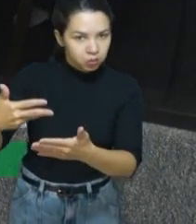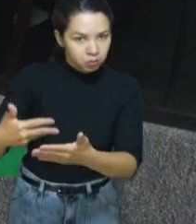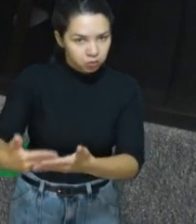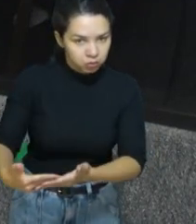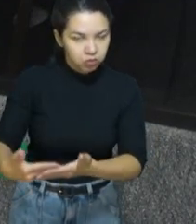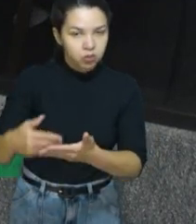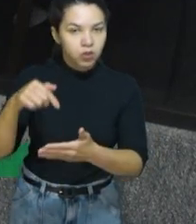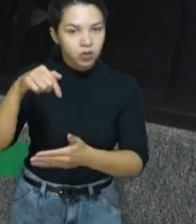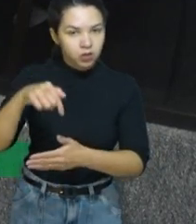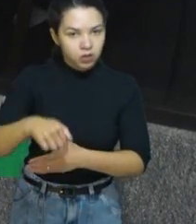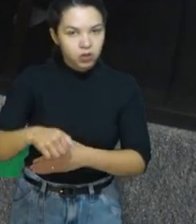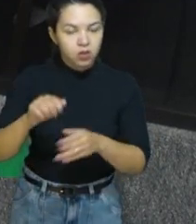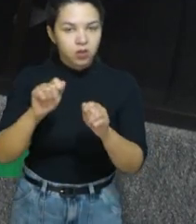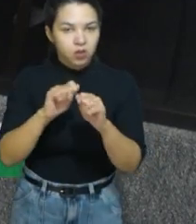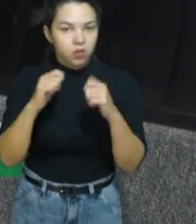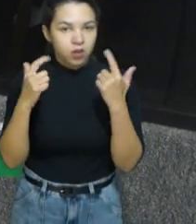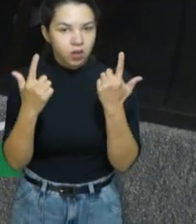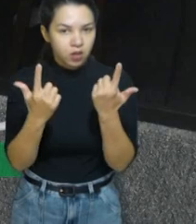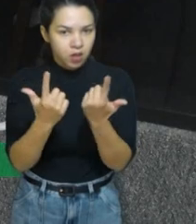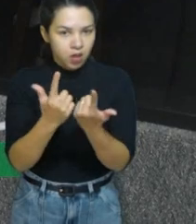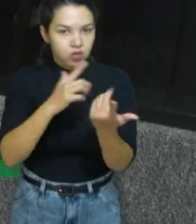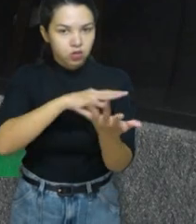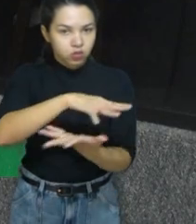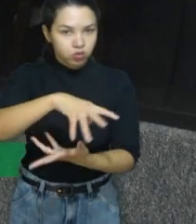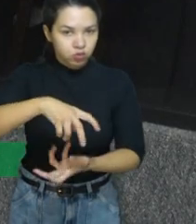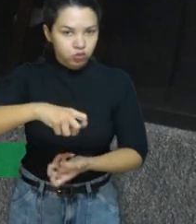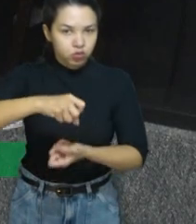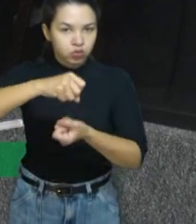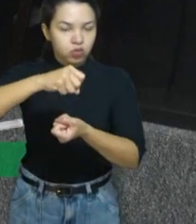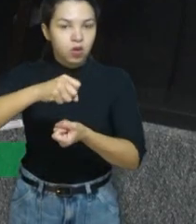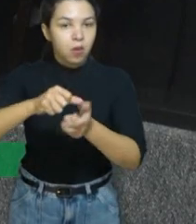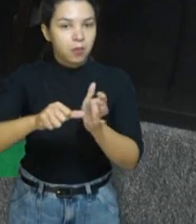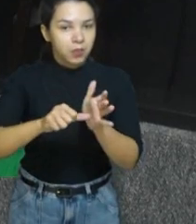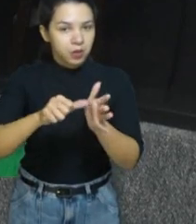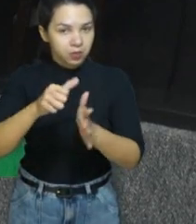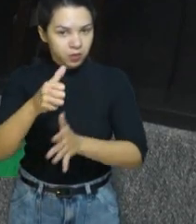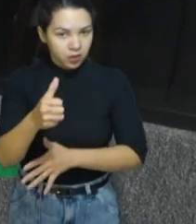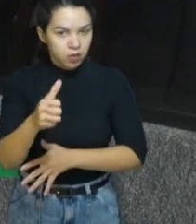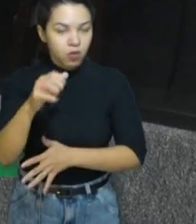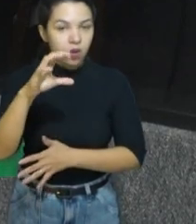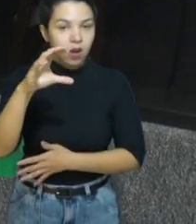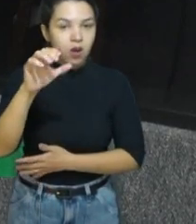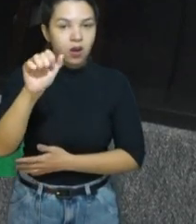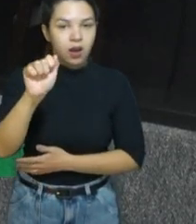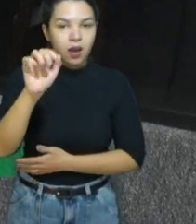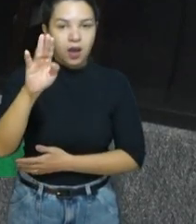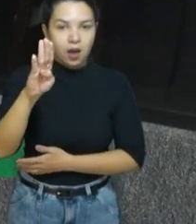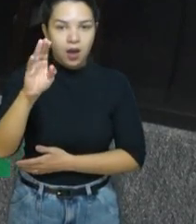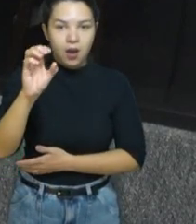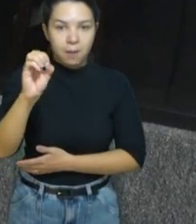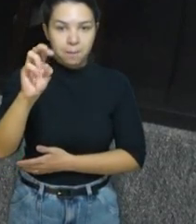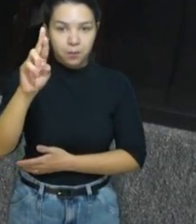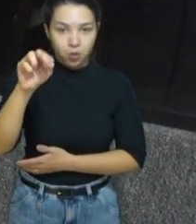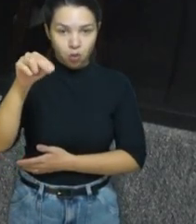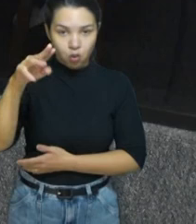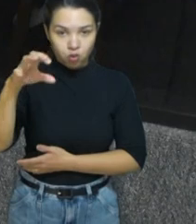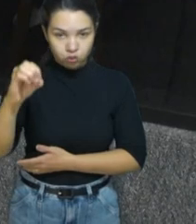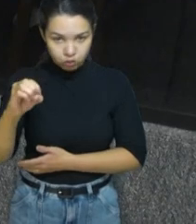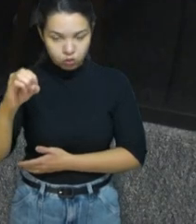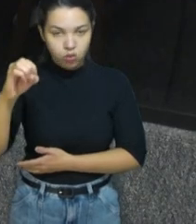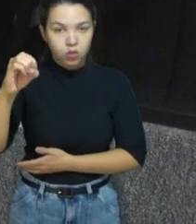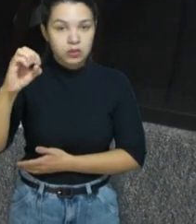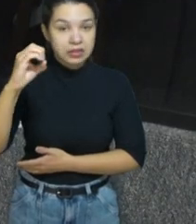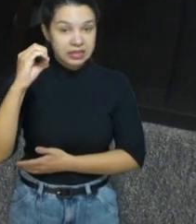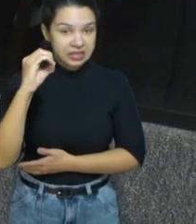institucionalização do Alesc Sustentável são: o primeiro é o projeto Carbono Zero. Esse projeto ele tem por objetivo